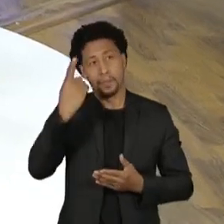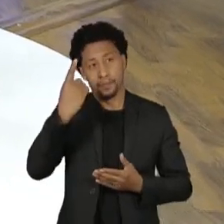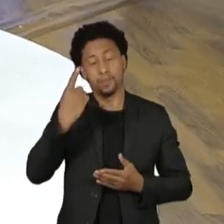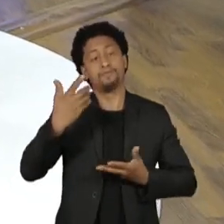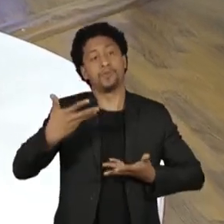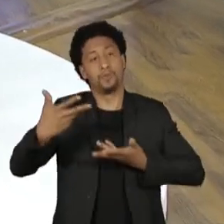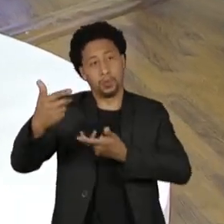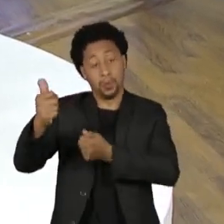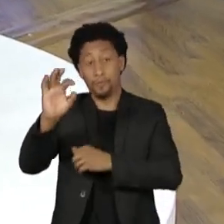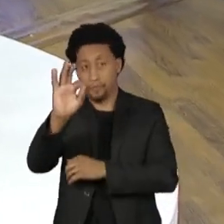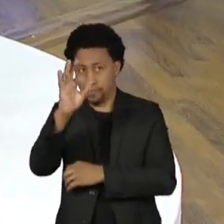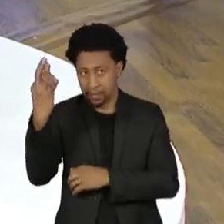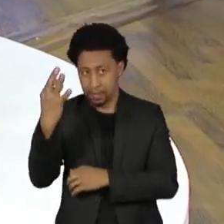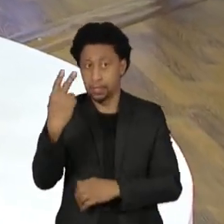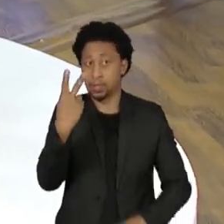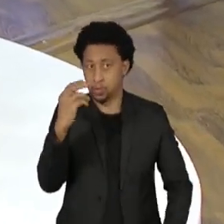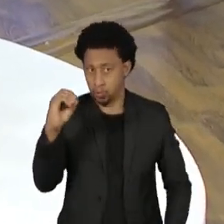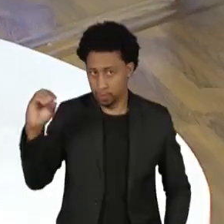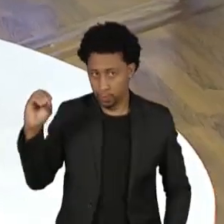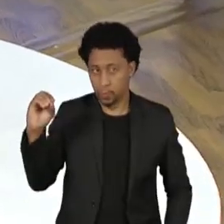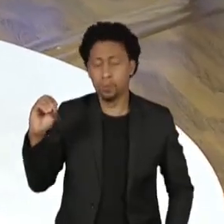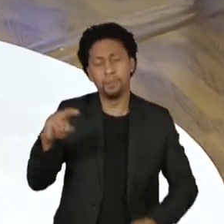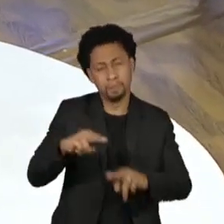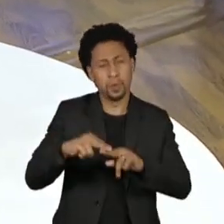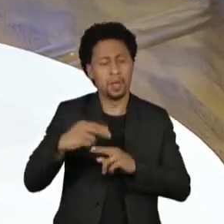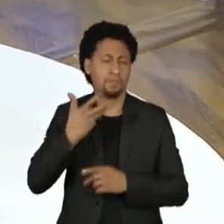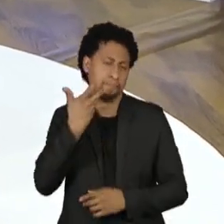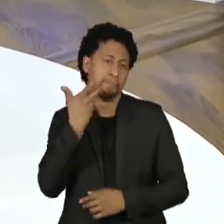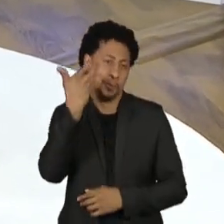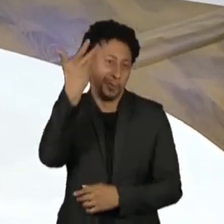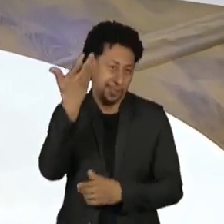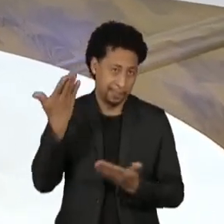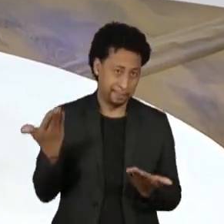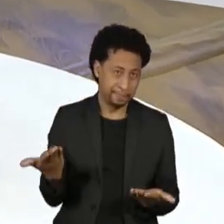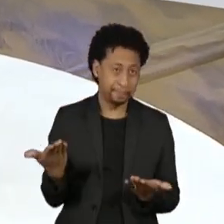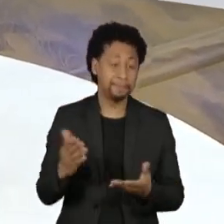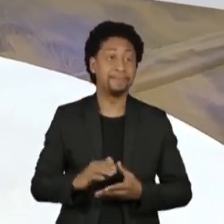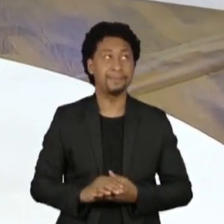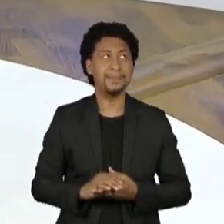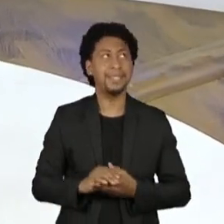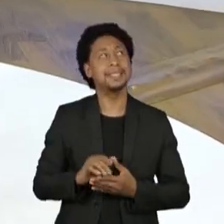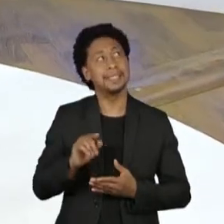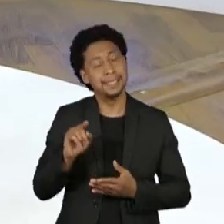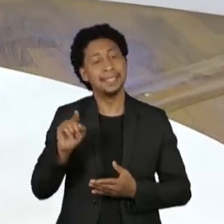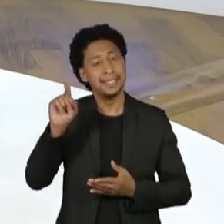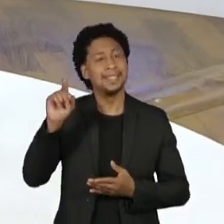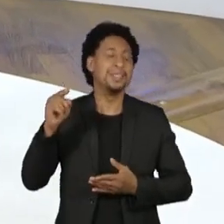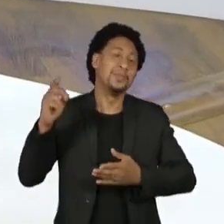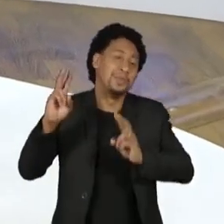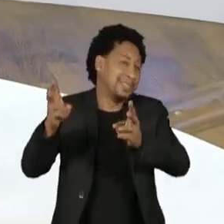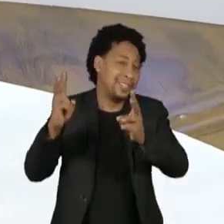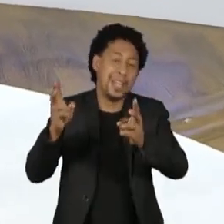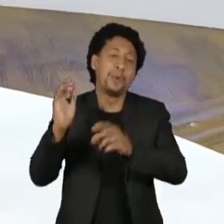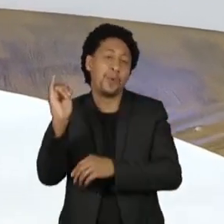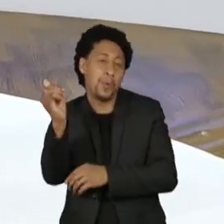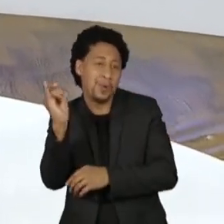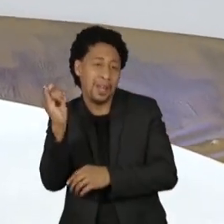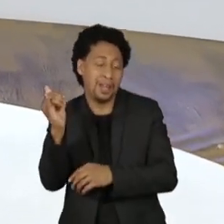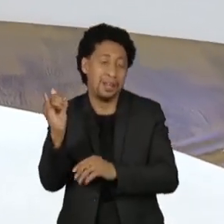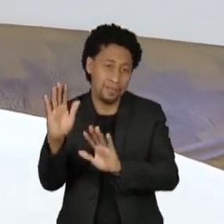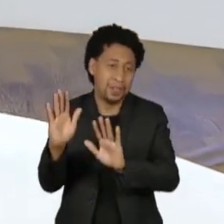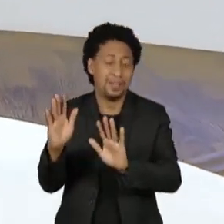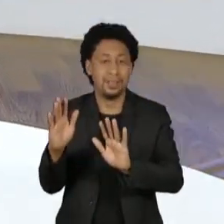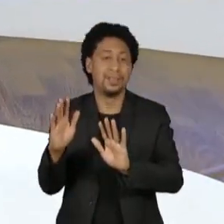Recebi um convite fui lá fazer uma música e o meu país e eu falava um pouquinho só de francês